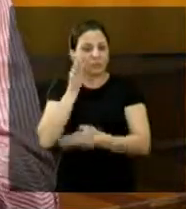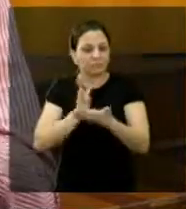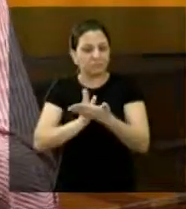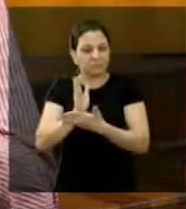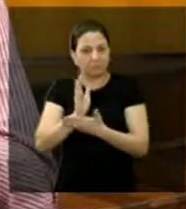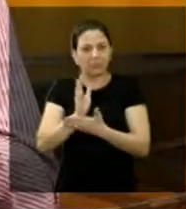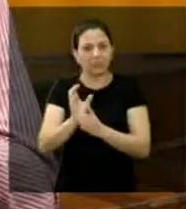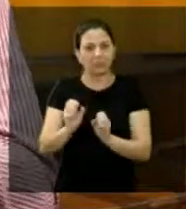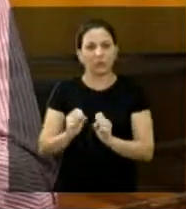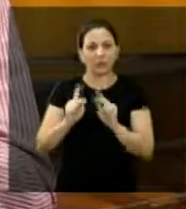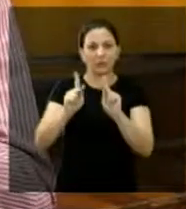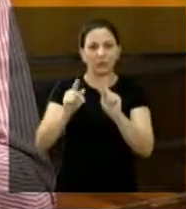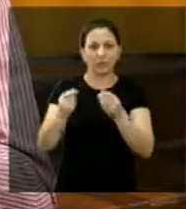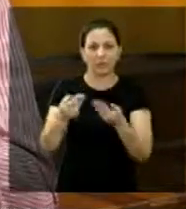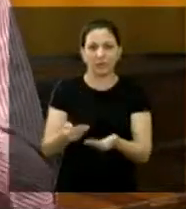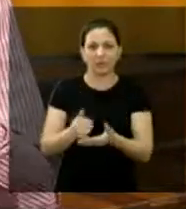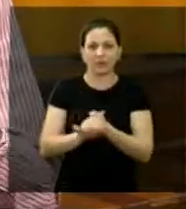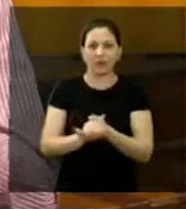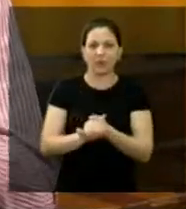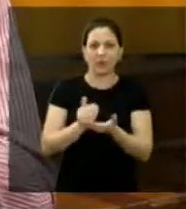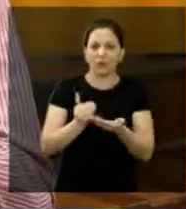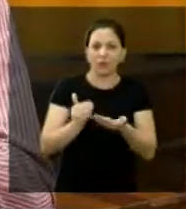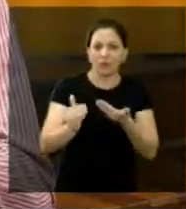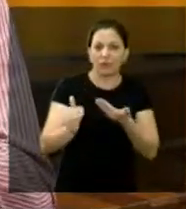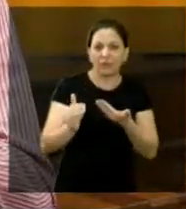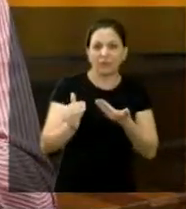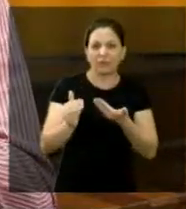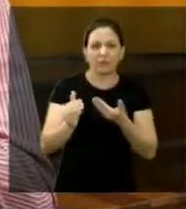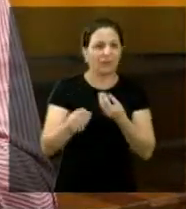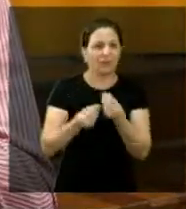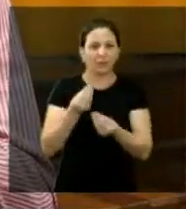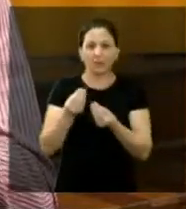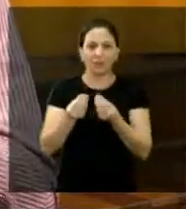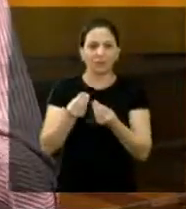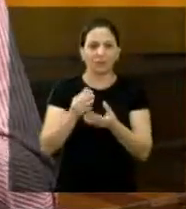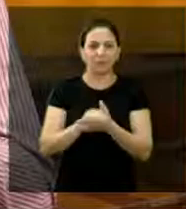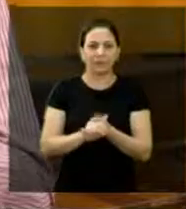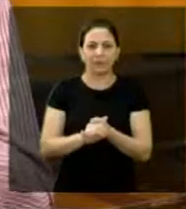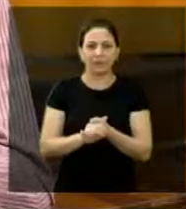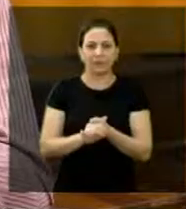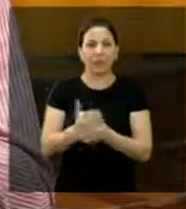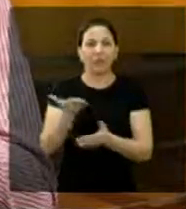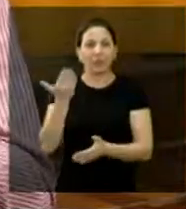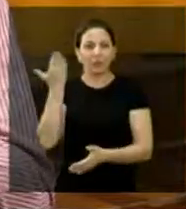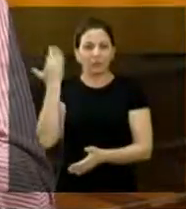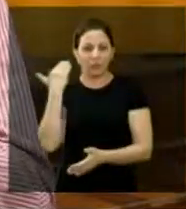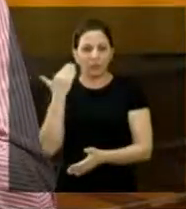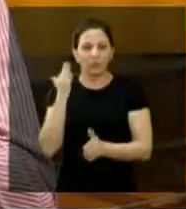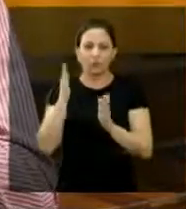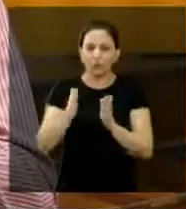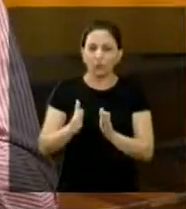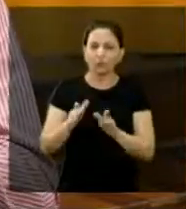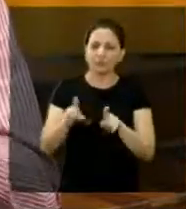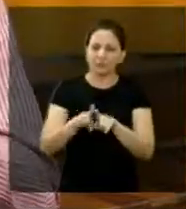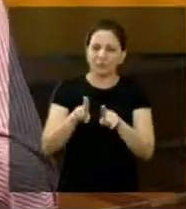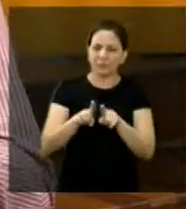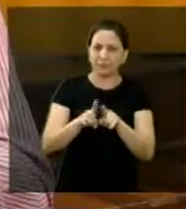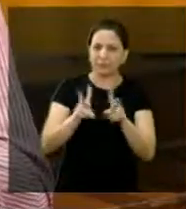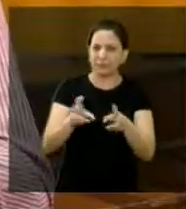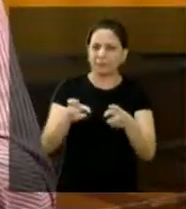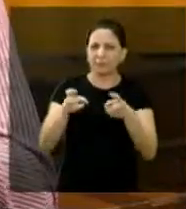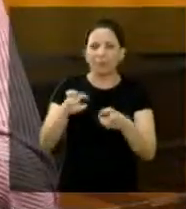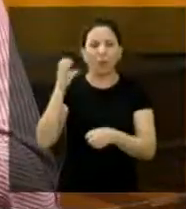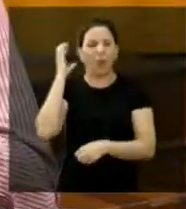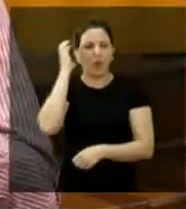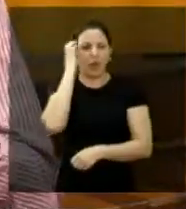E claro que eu não comecei como narrador, nem teria condições para isso. E naquela época, como até hoje, de certa forma, você fazia tudo no